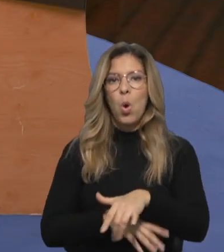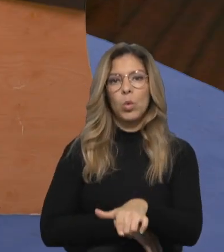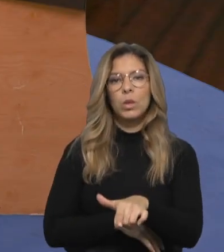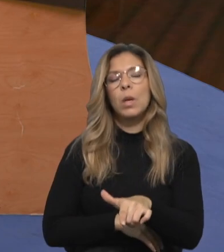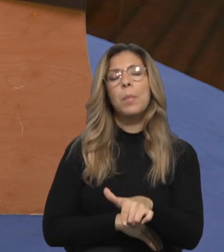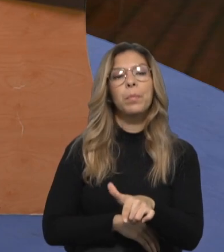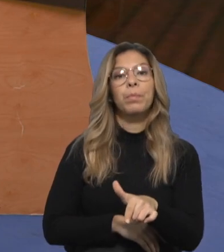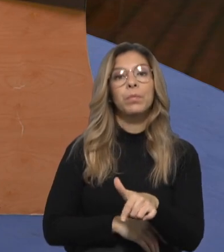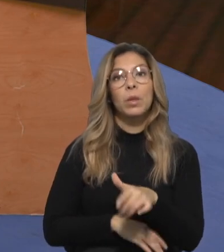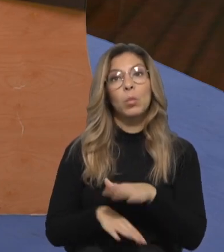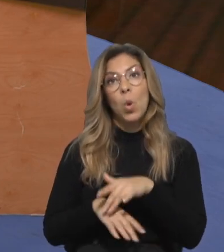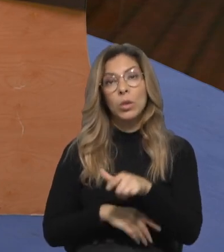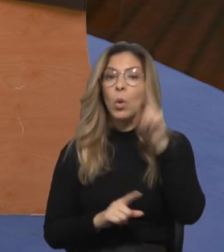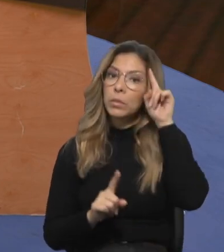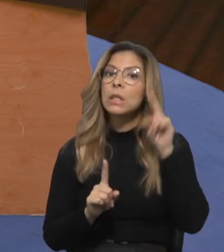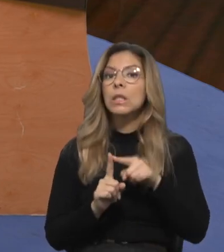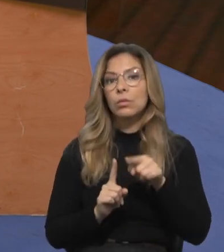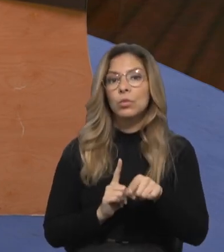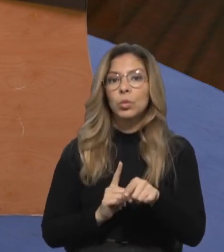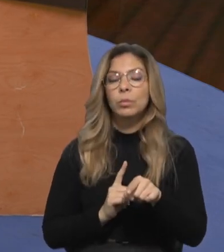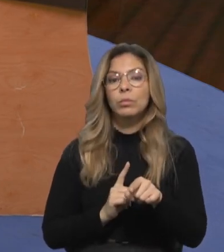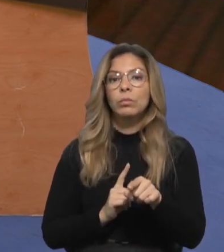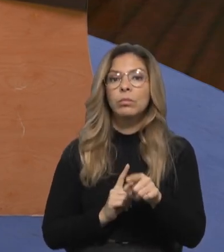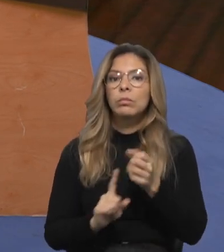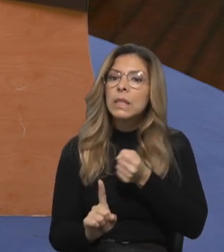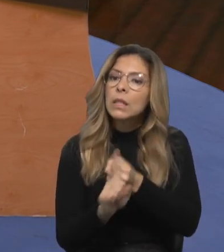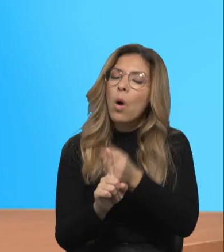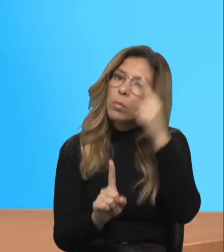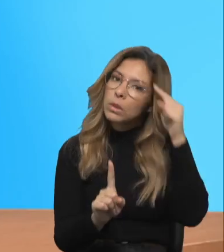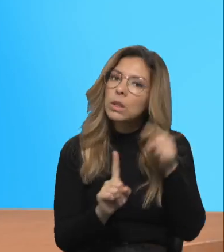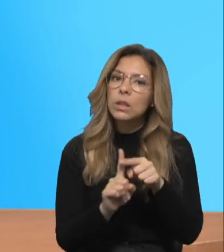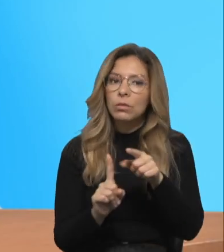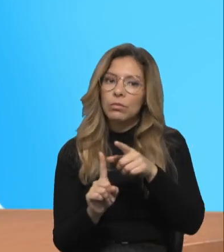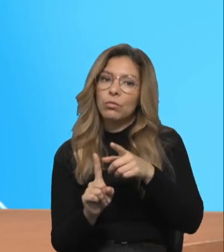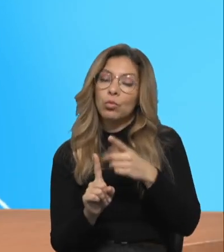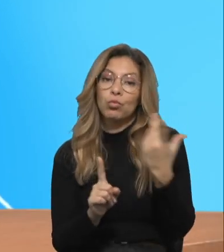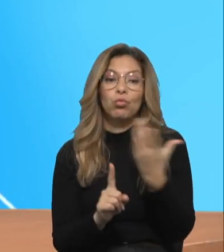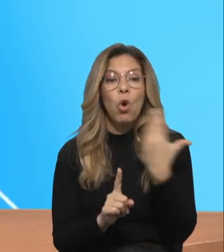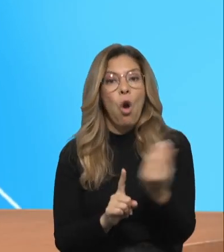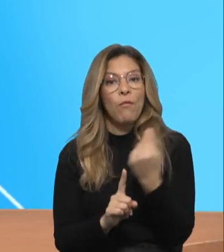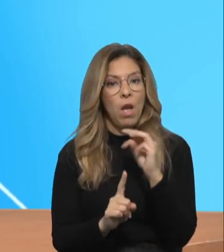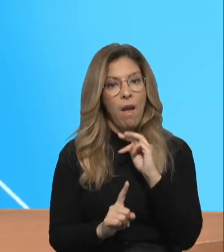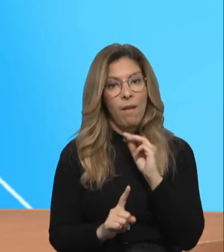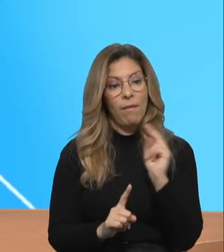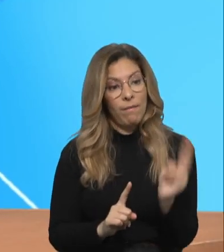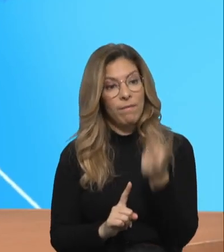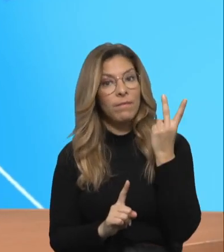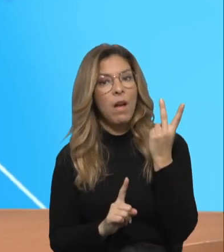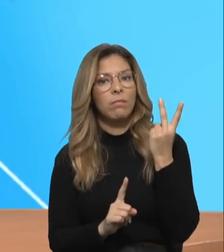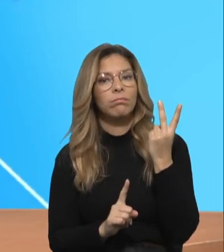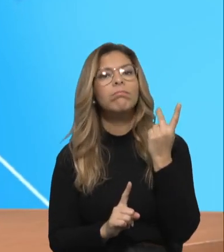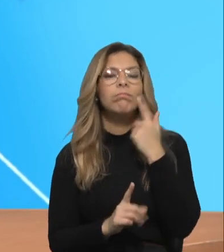ímpeto, ou com esta visão, que estes dois jovens dominicanos sonham o Centro